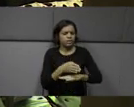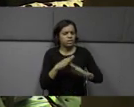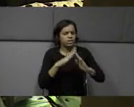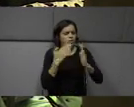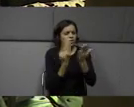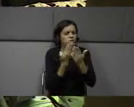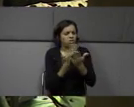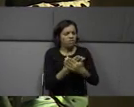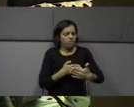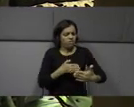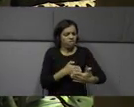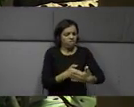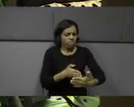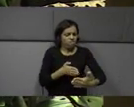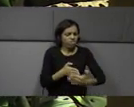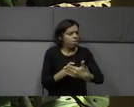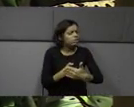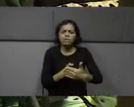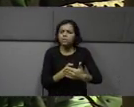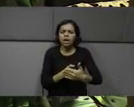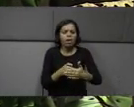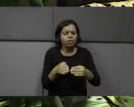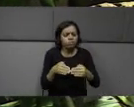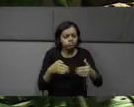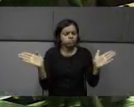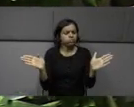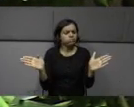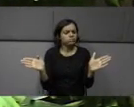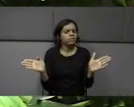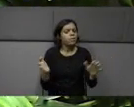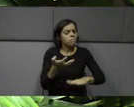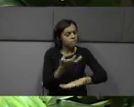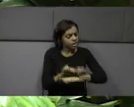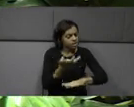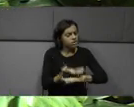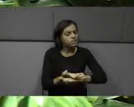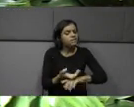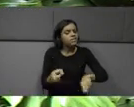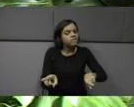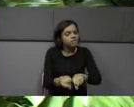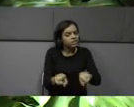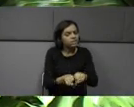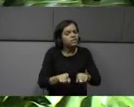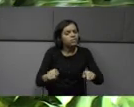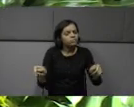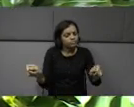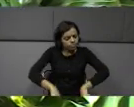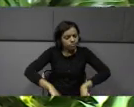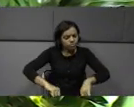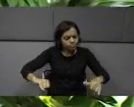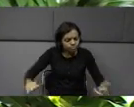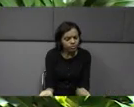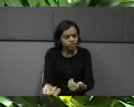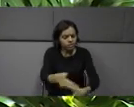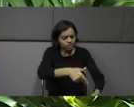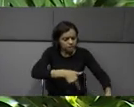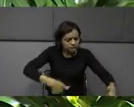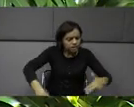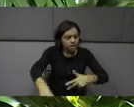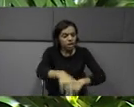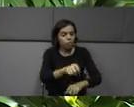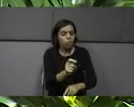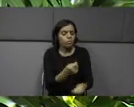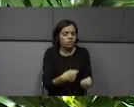da sua vida da sua existência que aquela praça também faz parte do cotidiano dela e por conseqüência ela tem que ter tanto cuidado